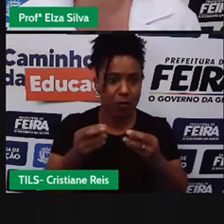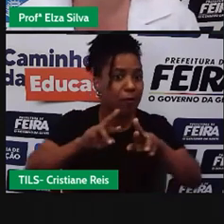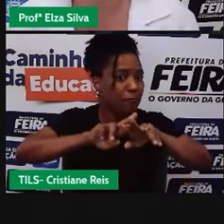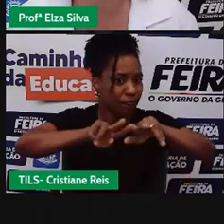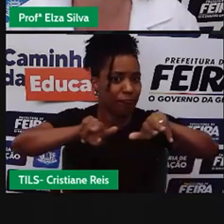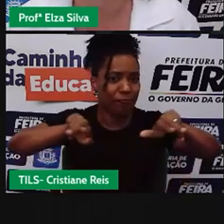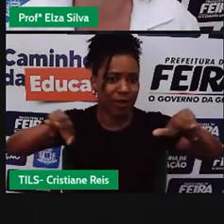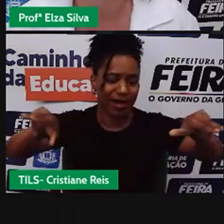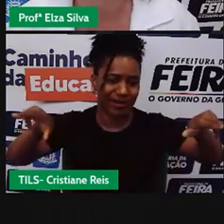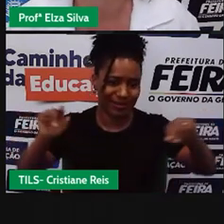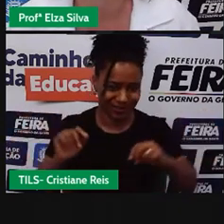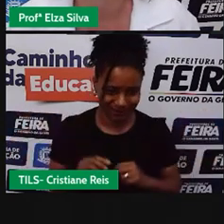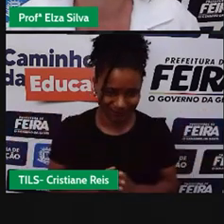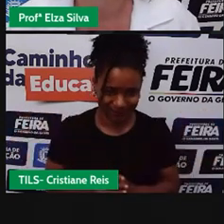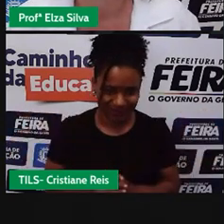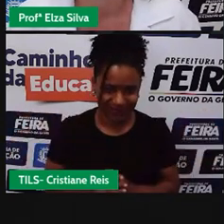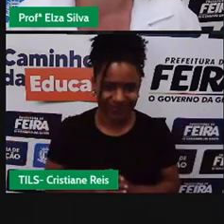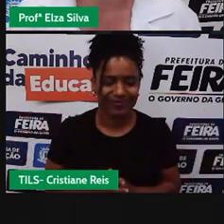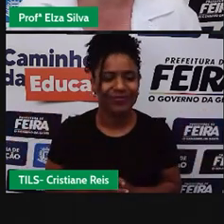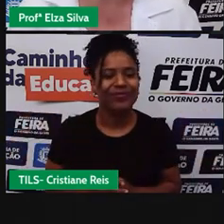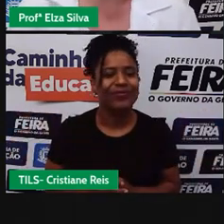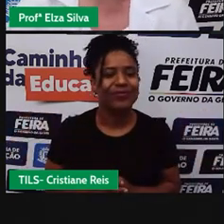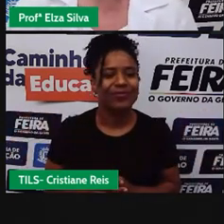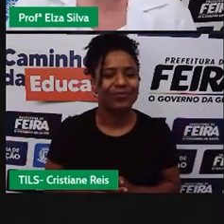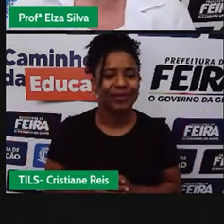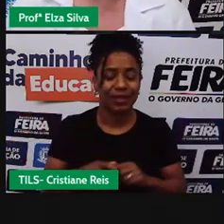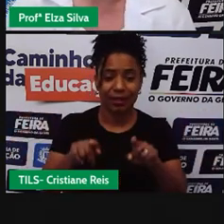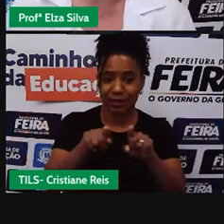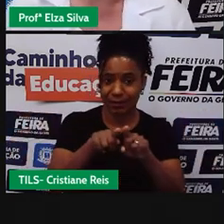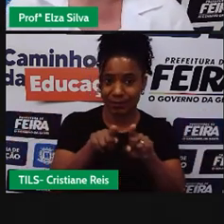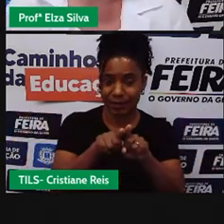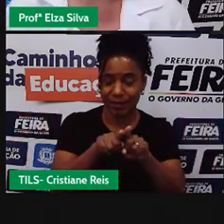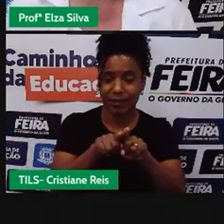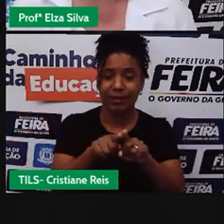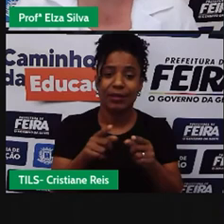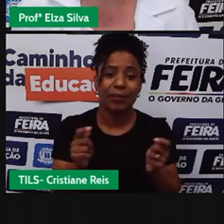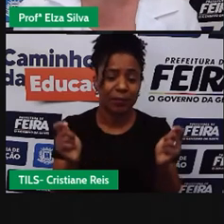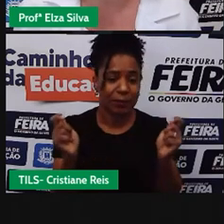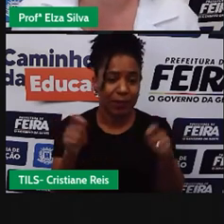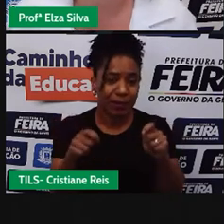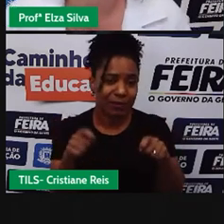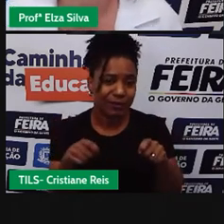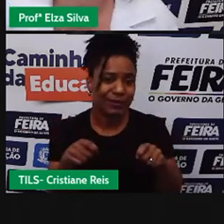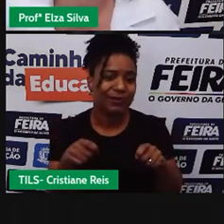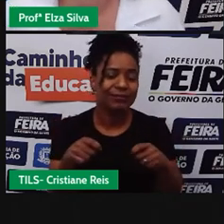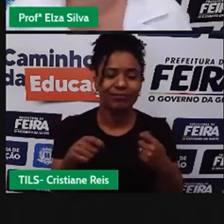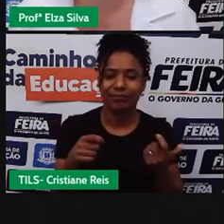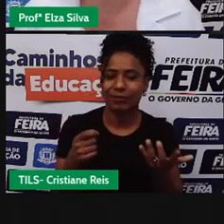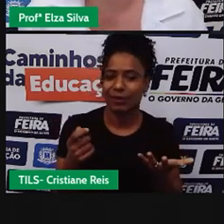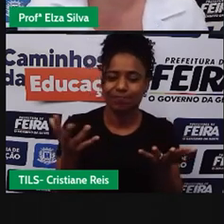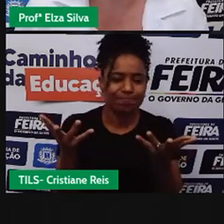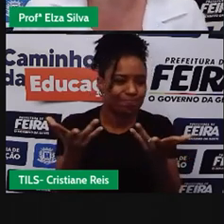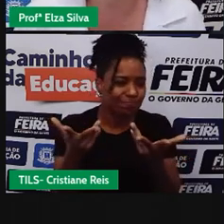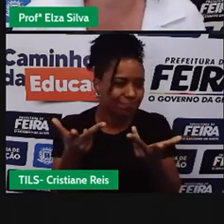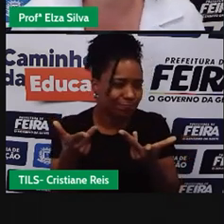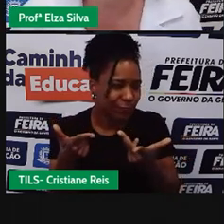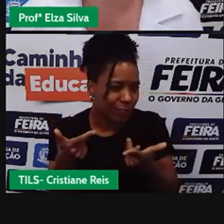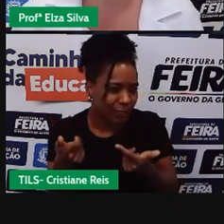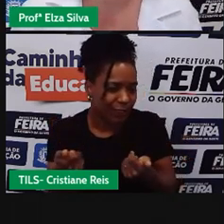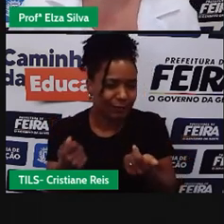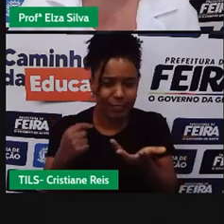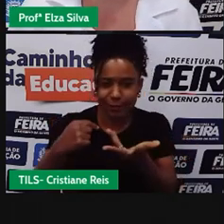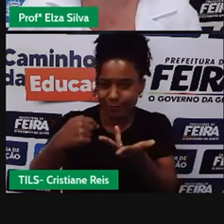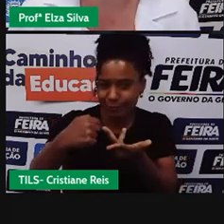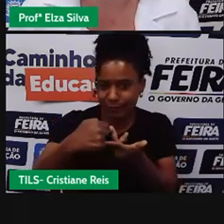você pode pesquisar. Coloque também algumas habilidades que você precisa que